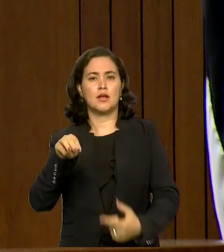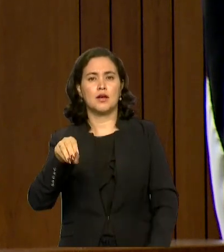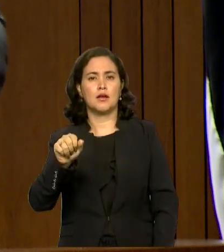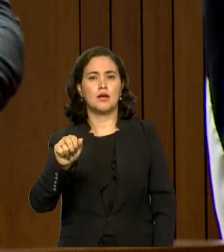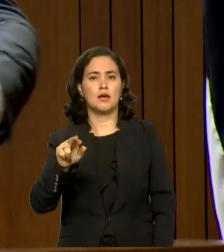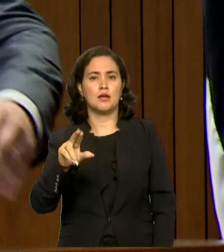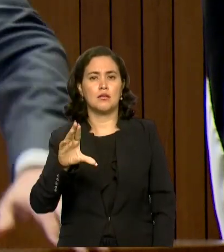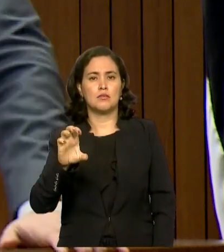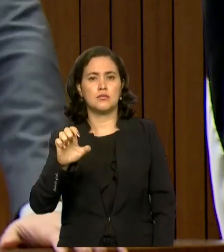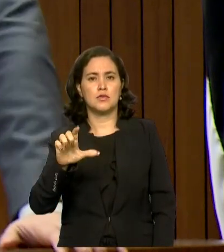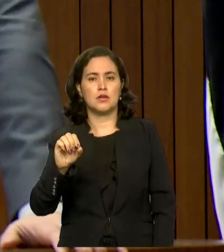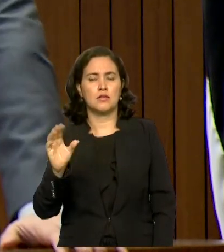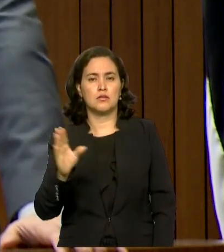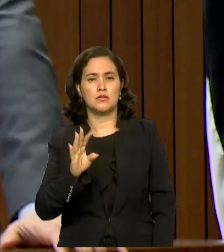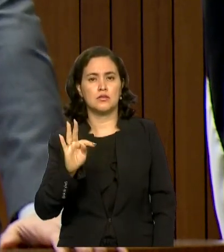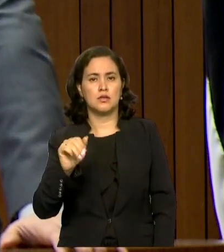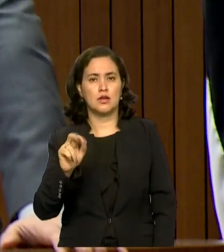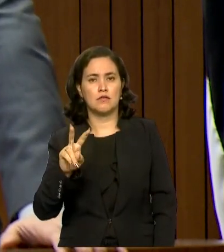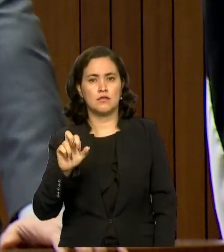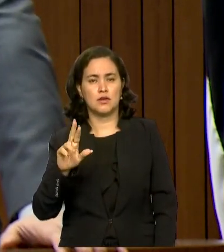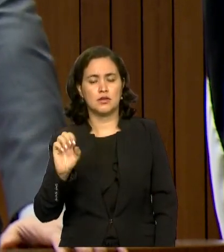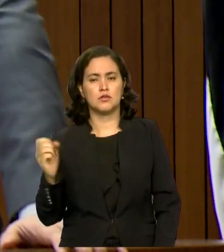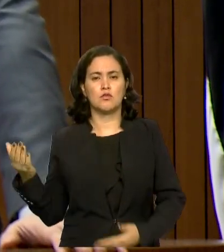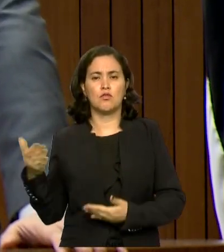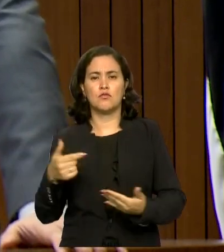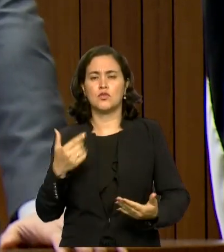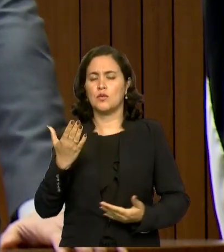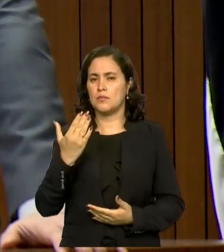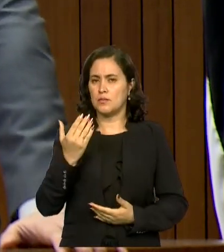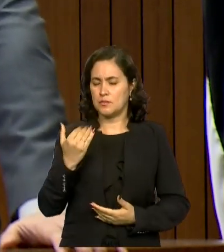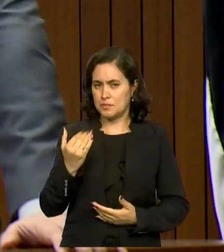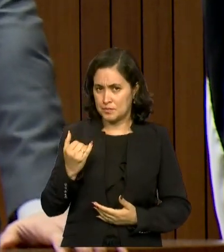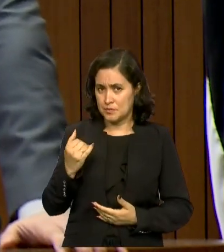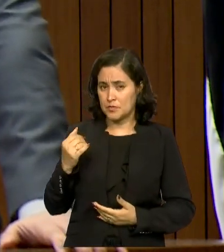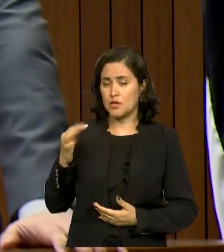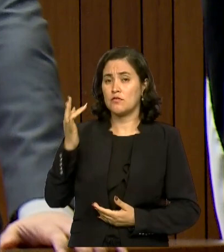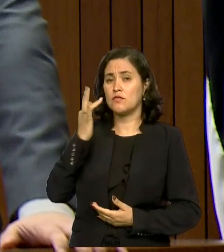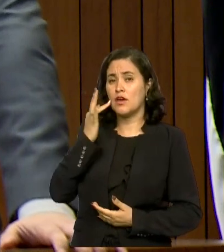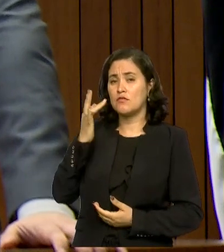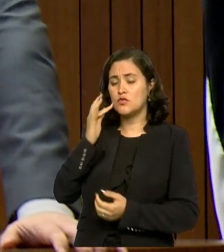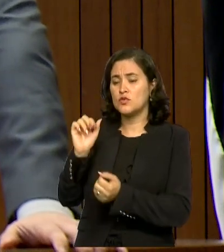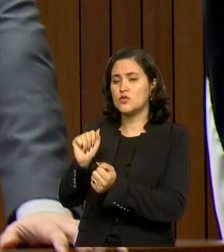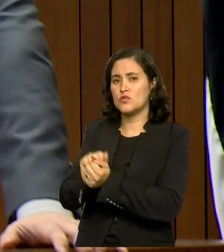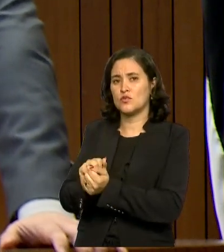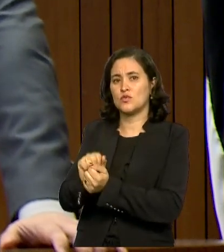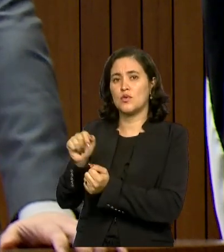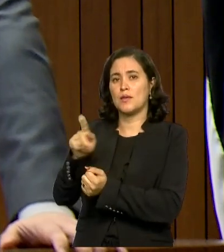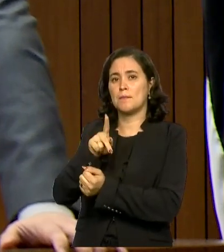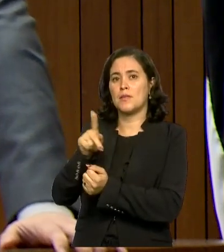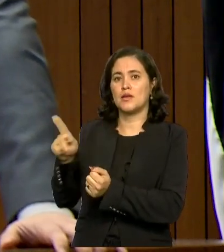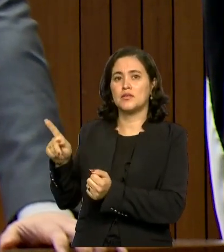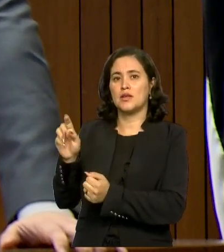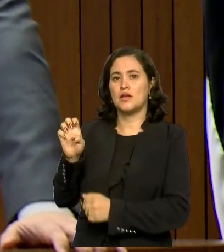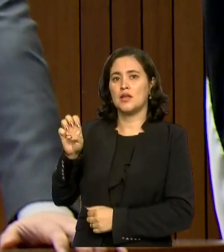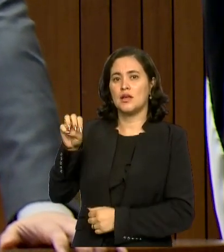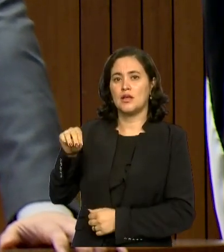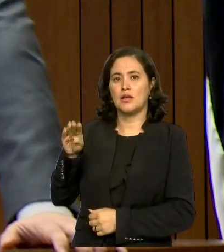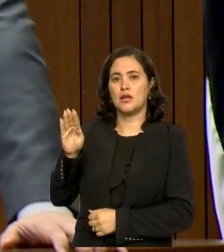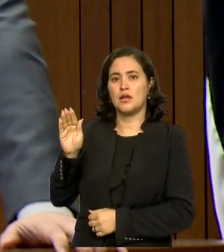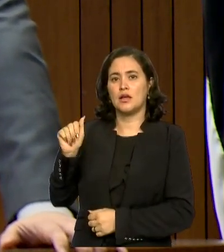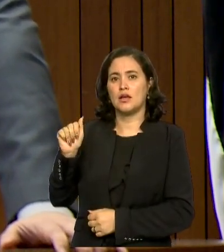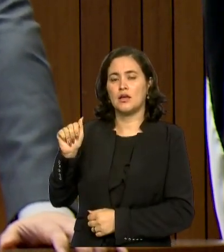com o então presidente da Embratur, Flávio Dino, e recebi dele o honroso convite para passar a integrar a sua equipe